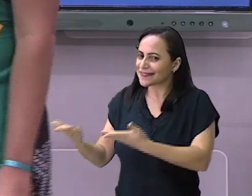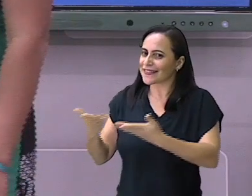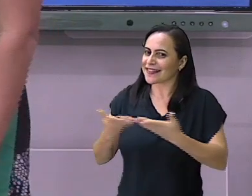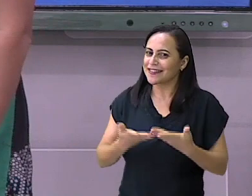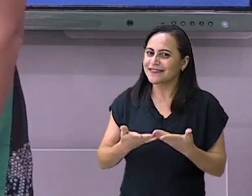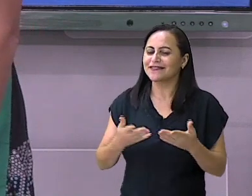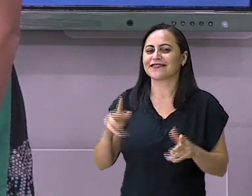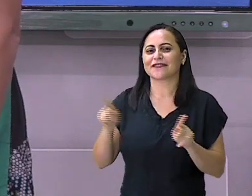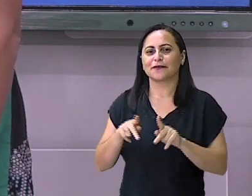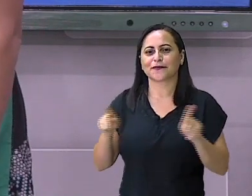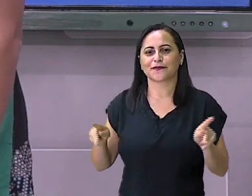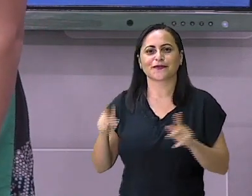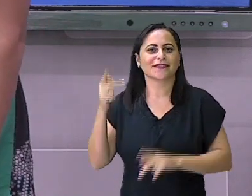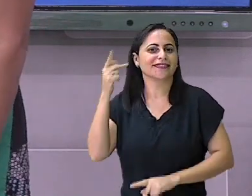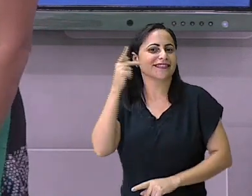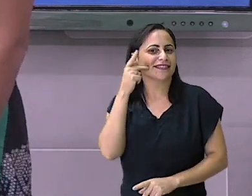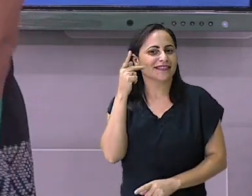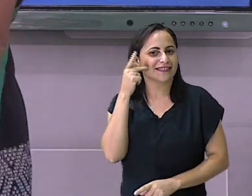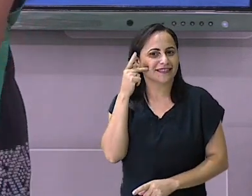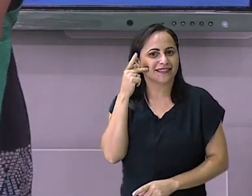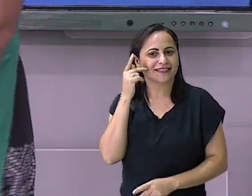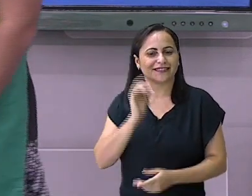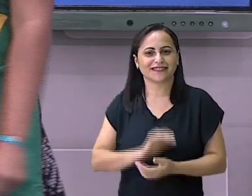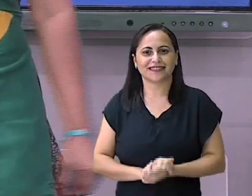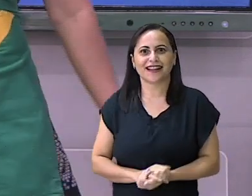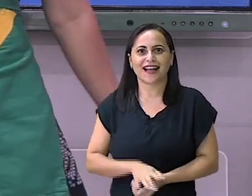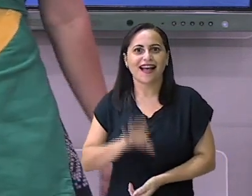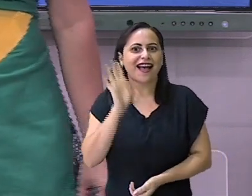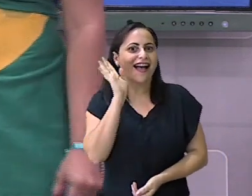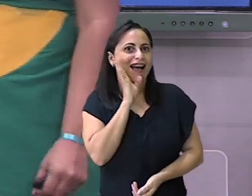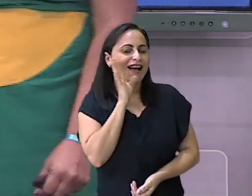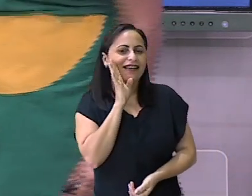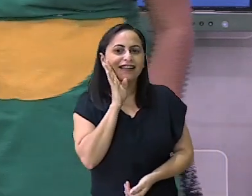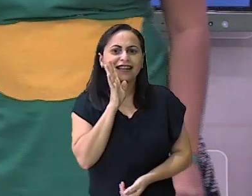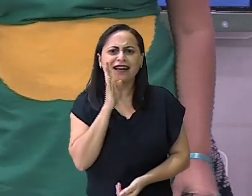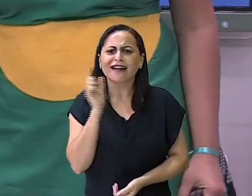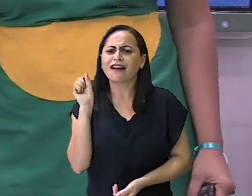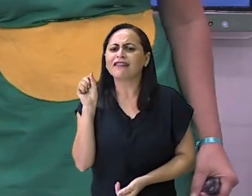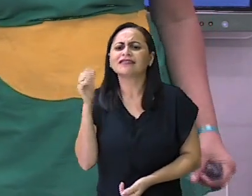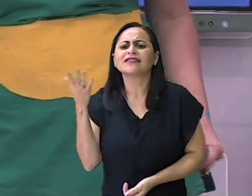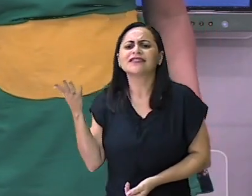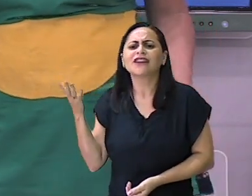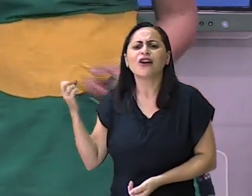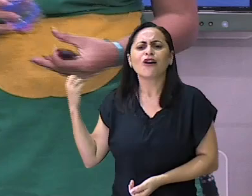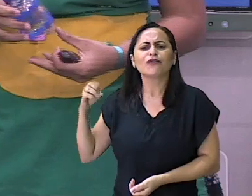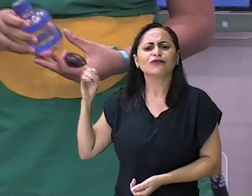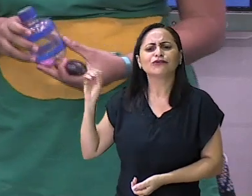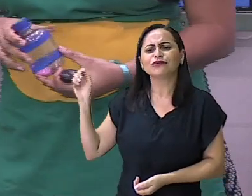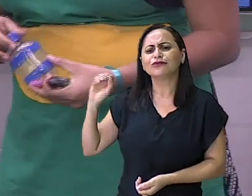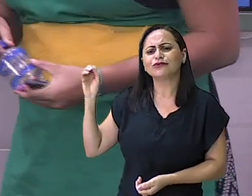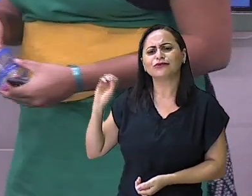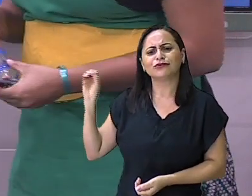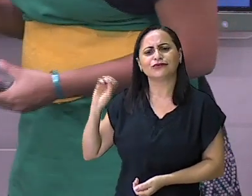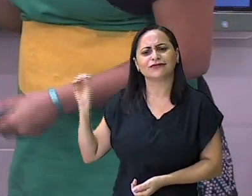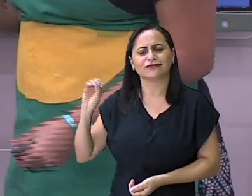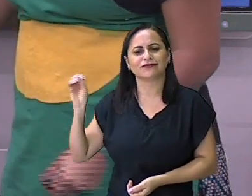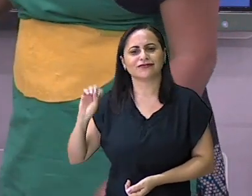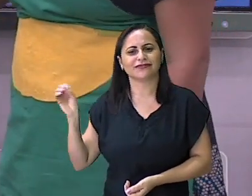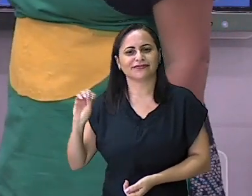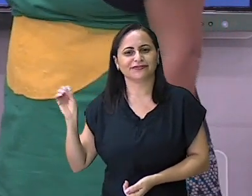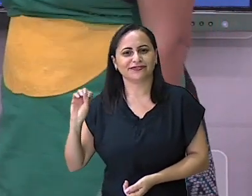Muito obrigada. Que legal! Nós vamos cantar com o Assis de Chocalho!